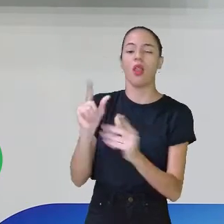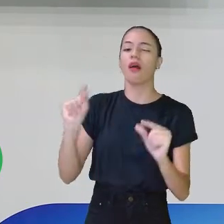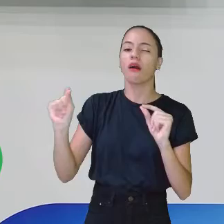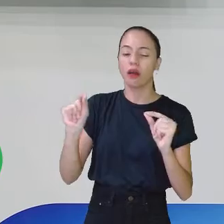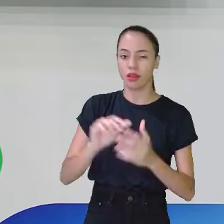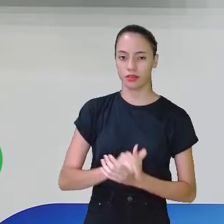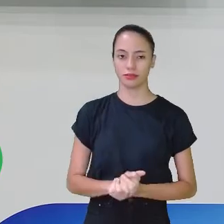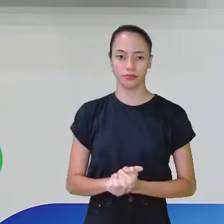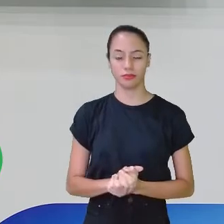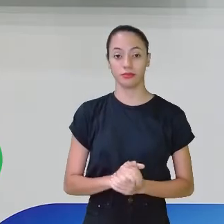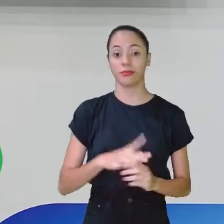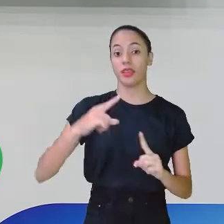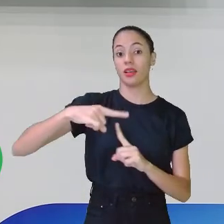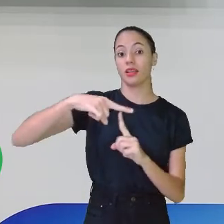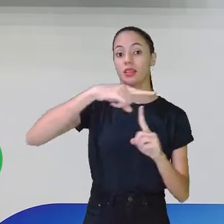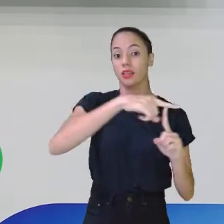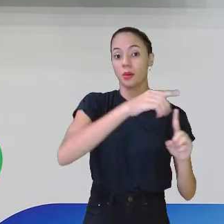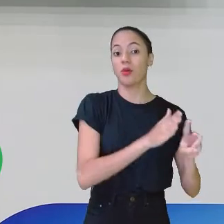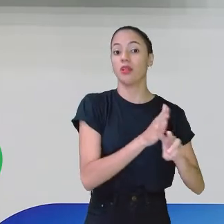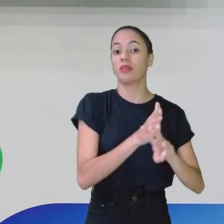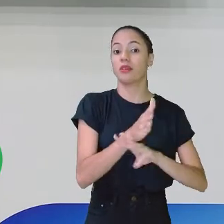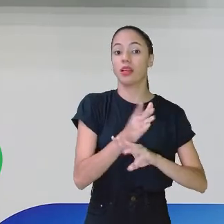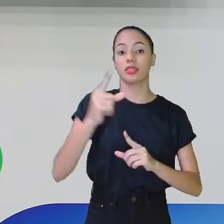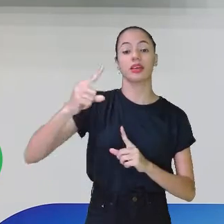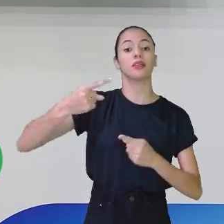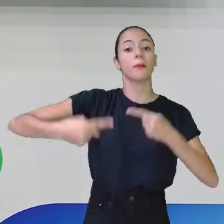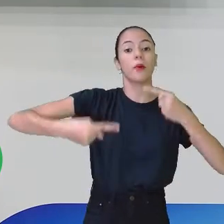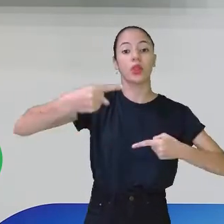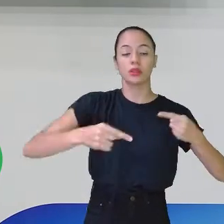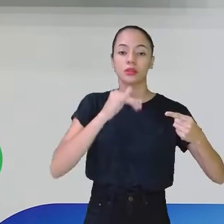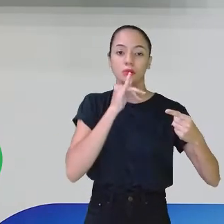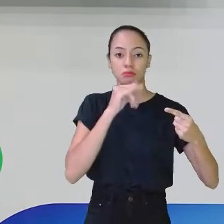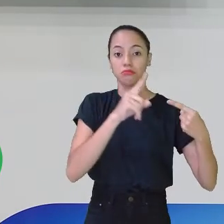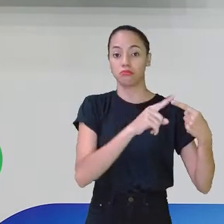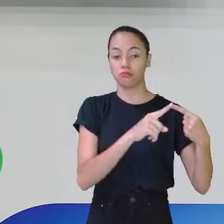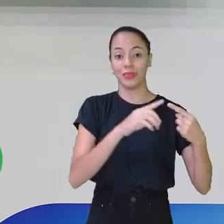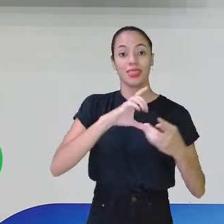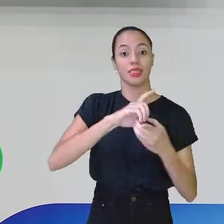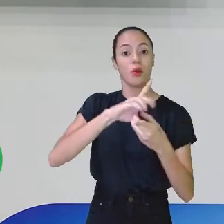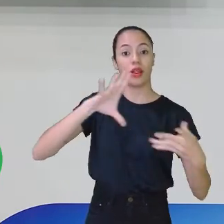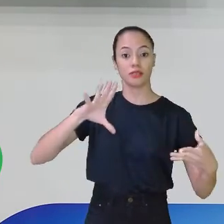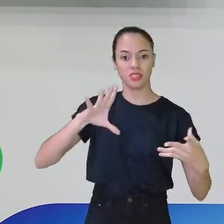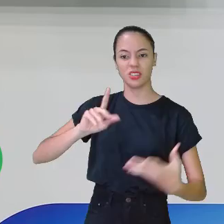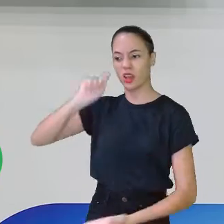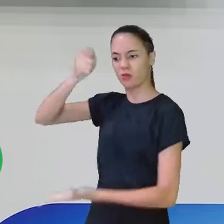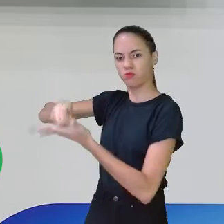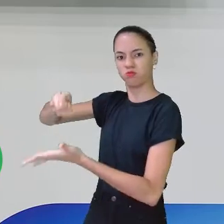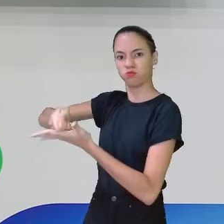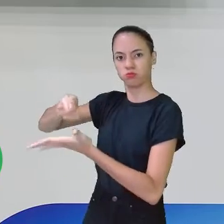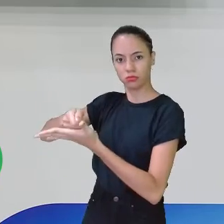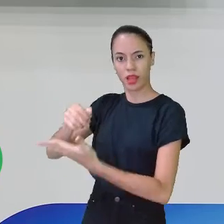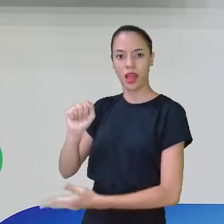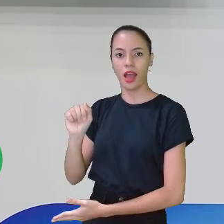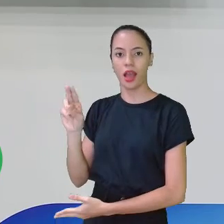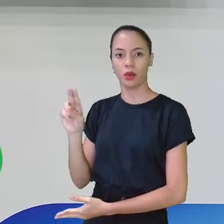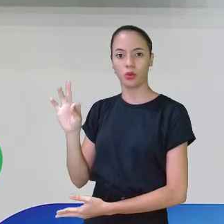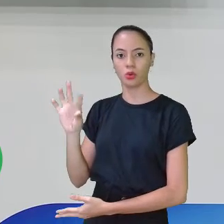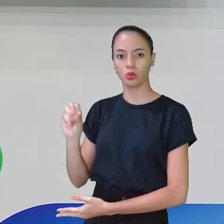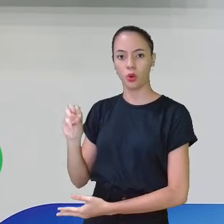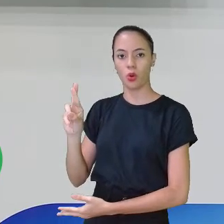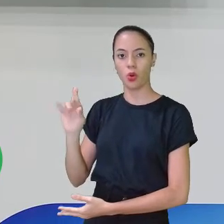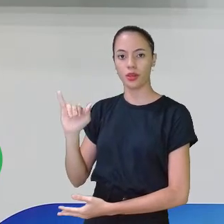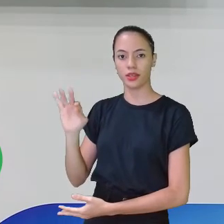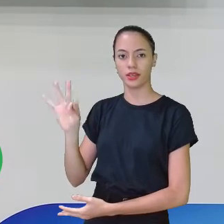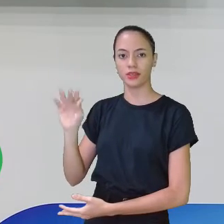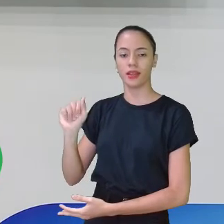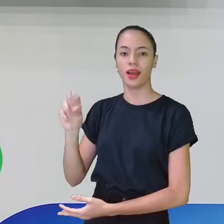seguinte: regimes políticos entre democracias e autoritarismo. A gente vai entender um pouco, como